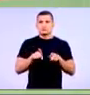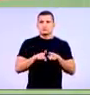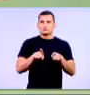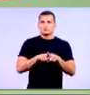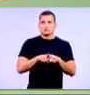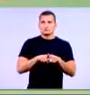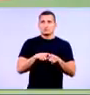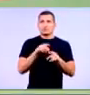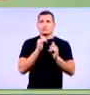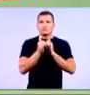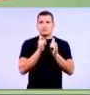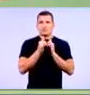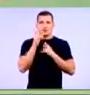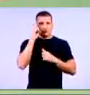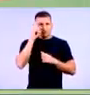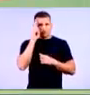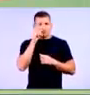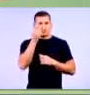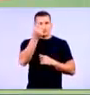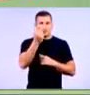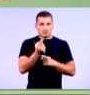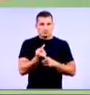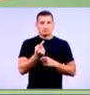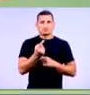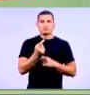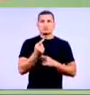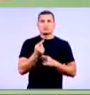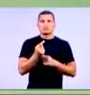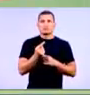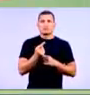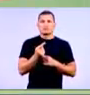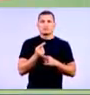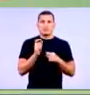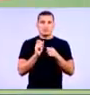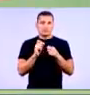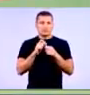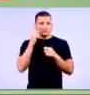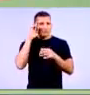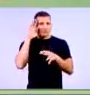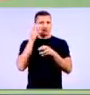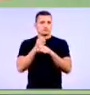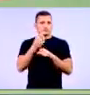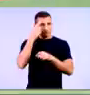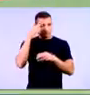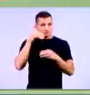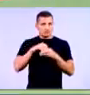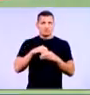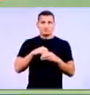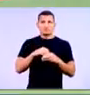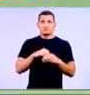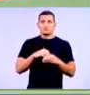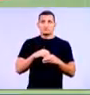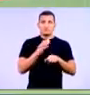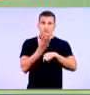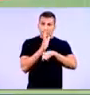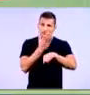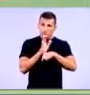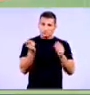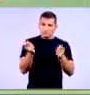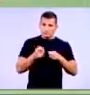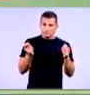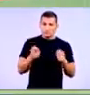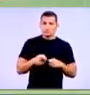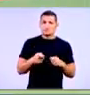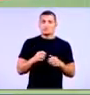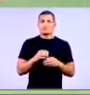nos lembrar o que é cada item desse, né? Para fazer uma revisão na nossa mente. A tarefa, ela permite a elaboração e